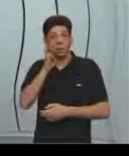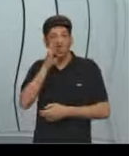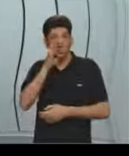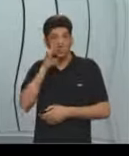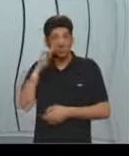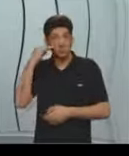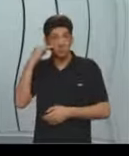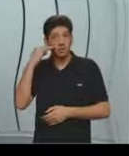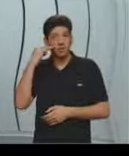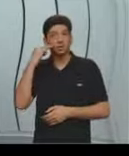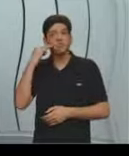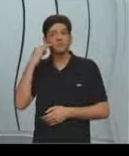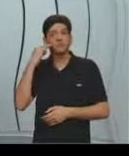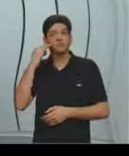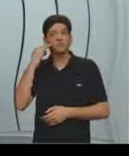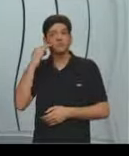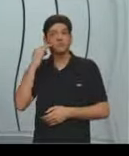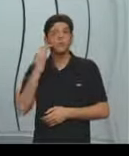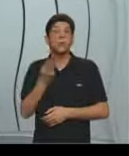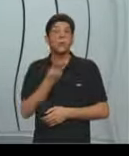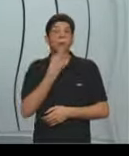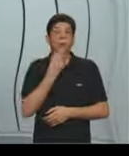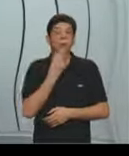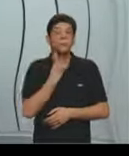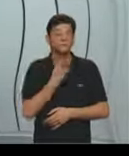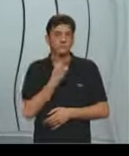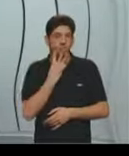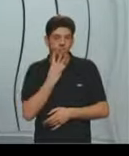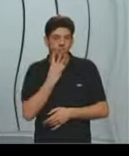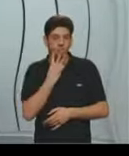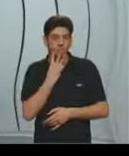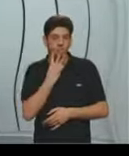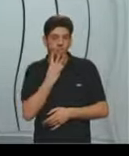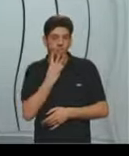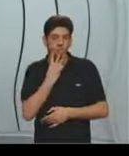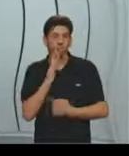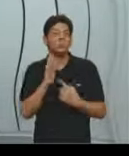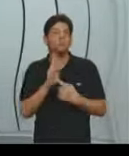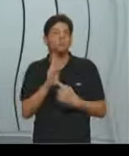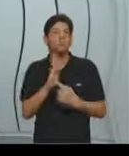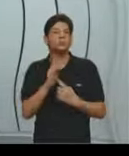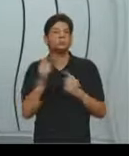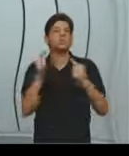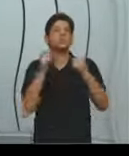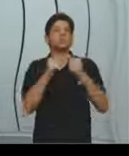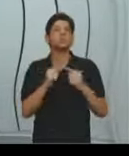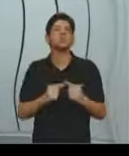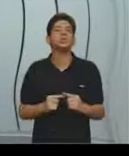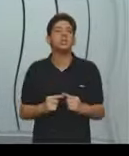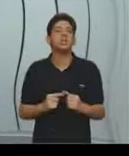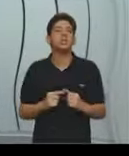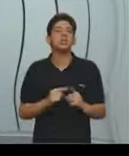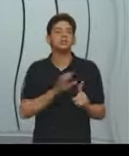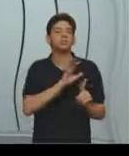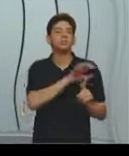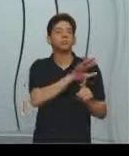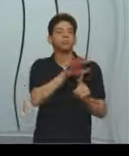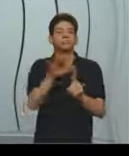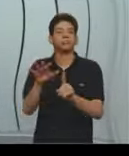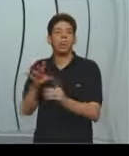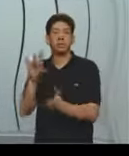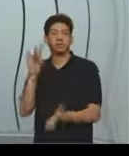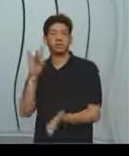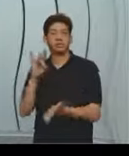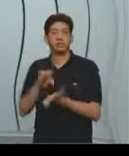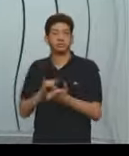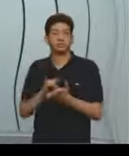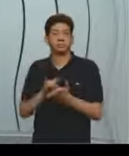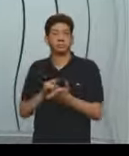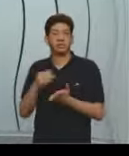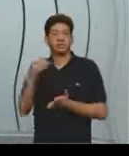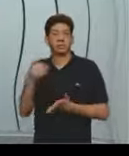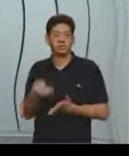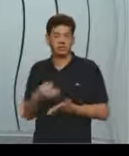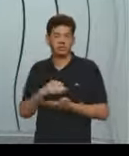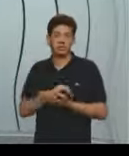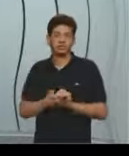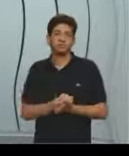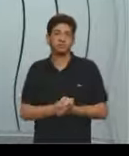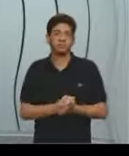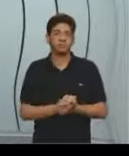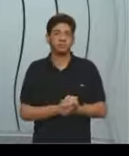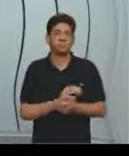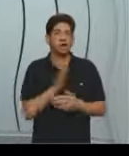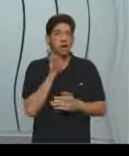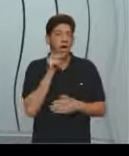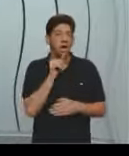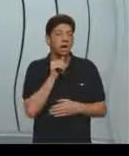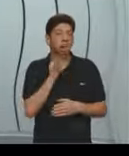para ajudar qualificar o nosso discurso político né ele vai lá no os tipos de dominação legítima e acho que